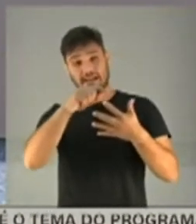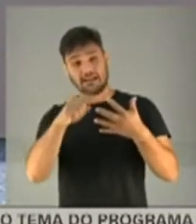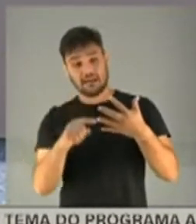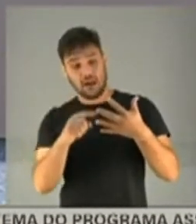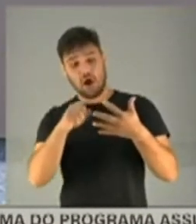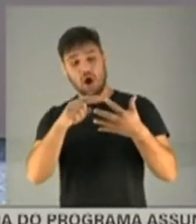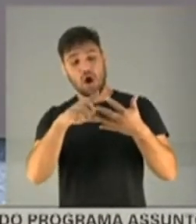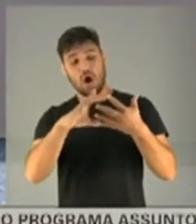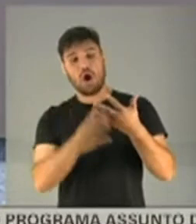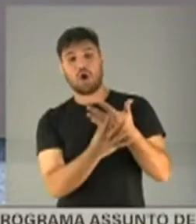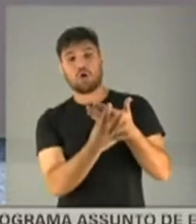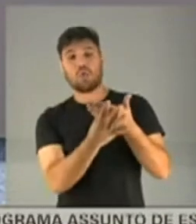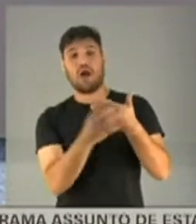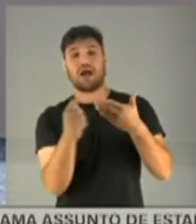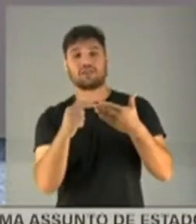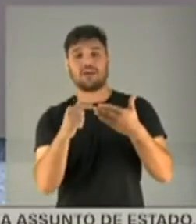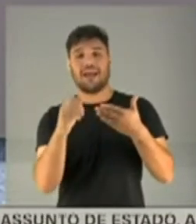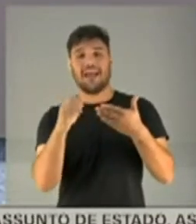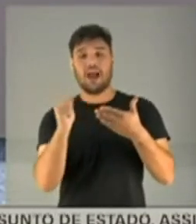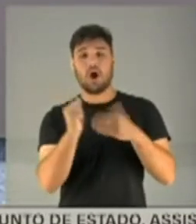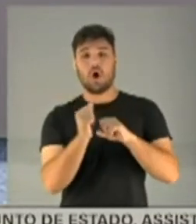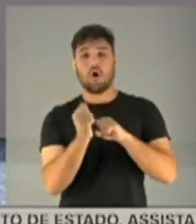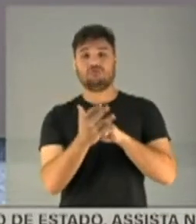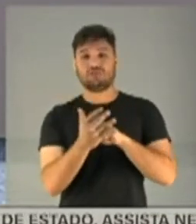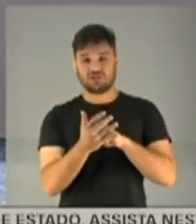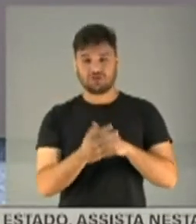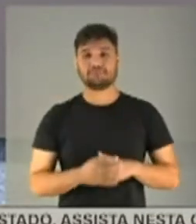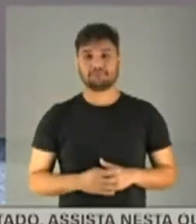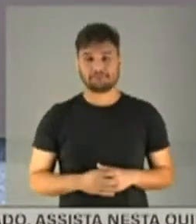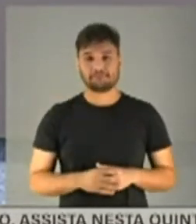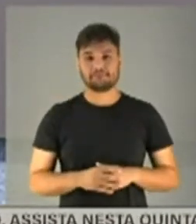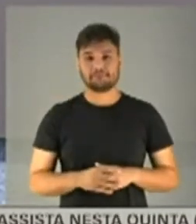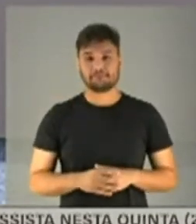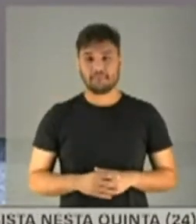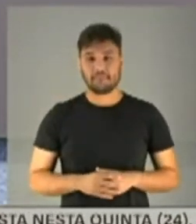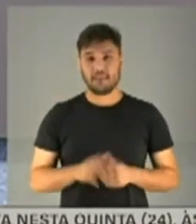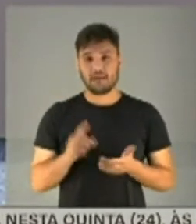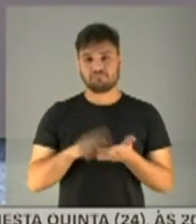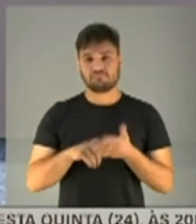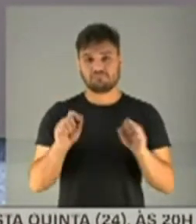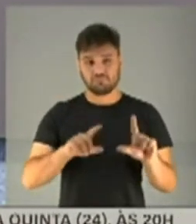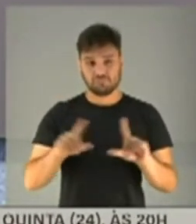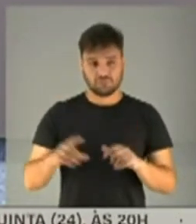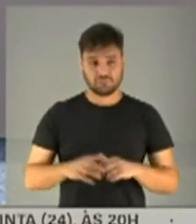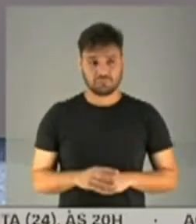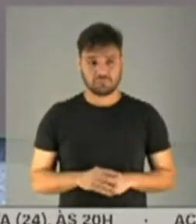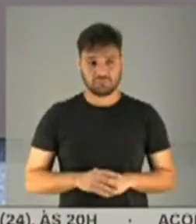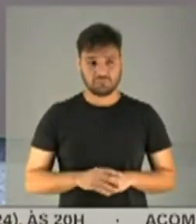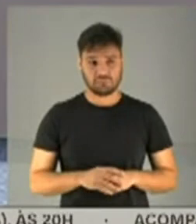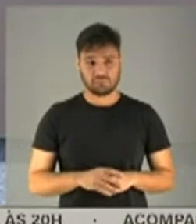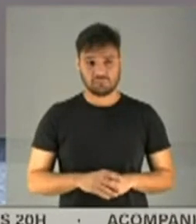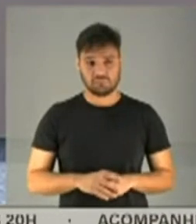excesso, considerando o tamanho da nossa população. Próximo slide, por favor.